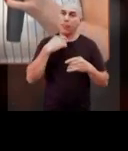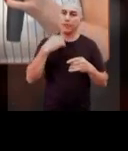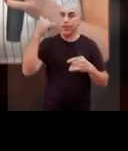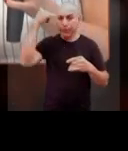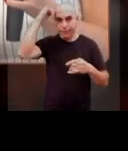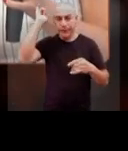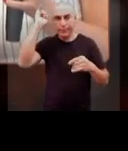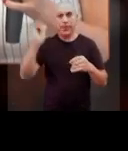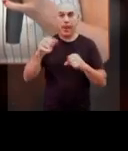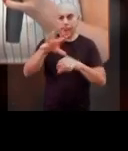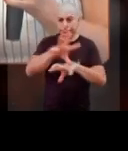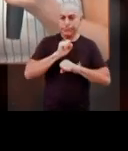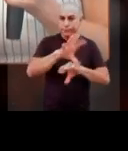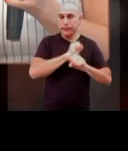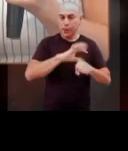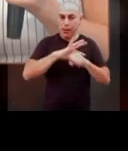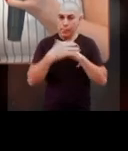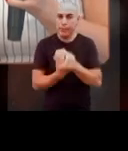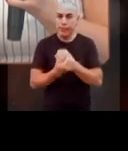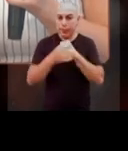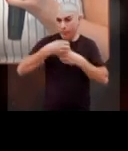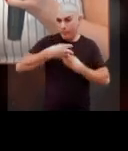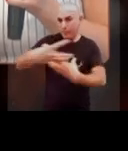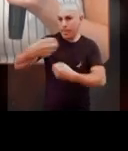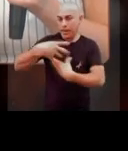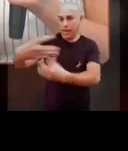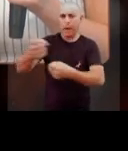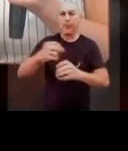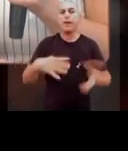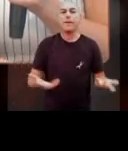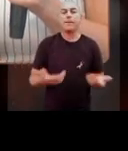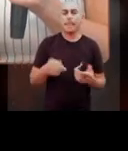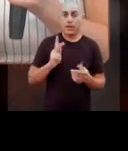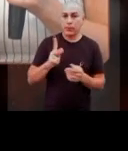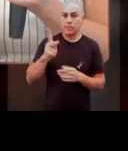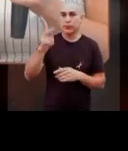conseguir essa redução da transmissão e podermos continuar aí